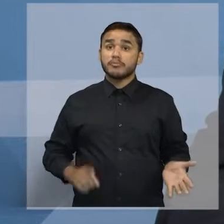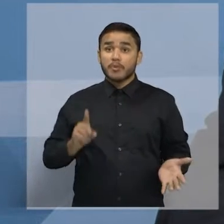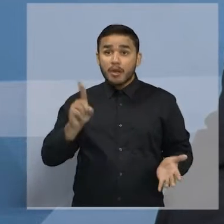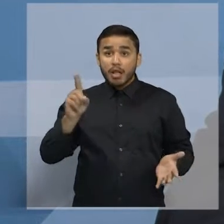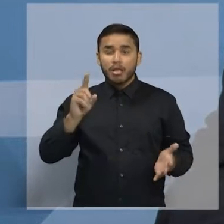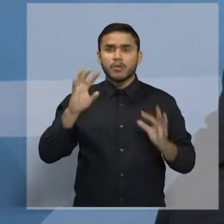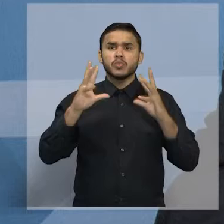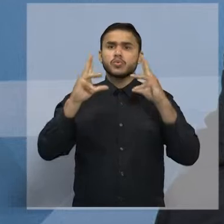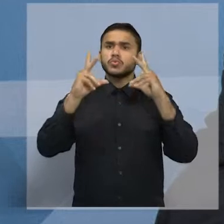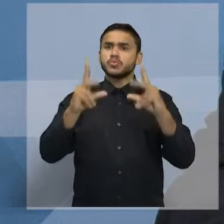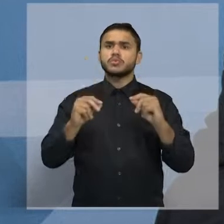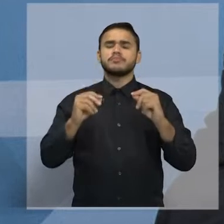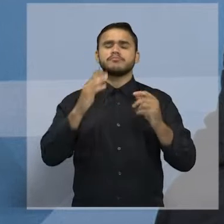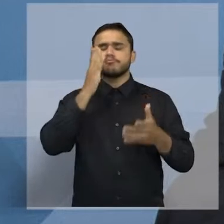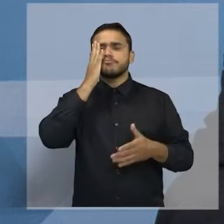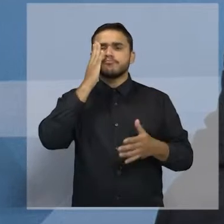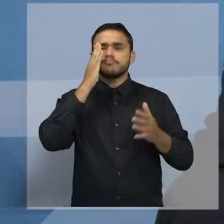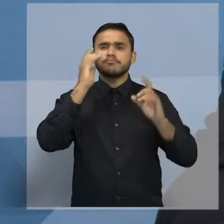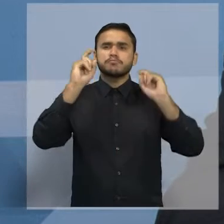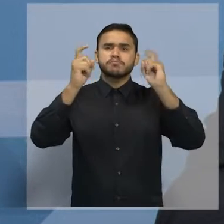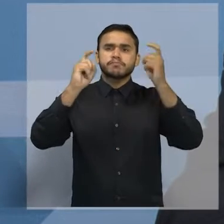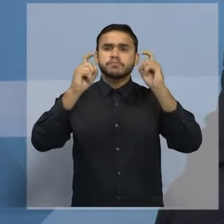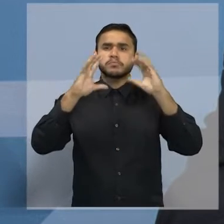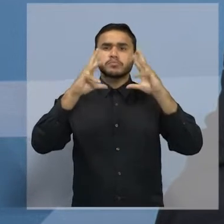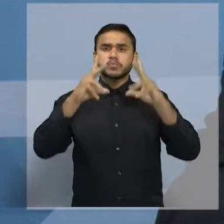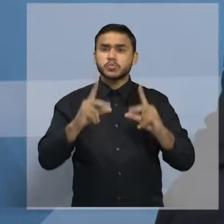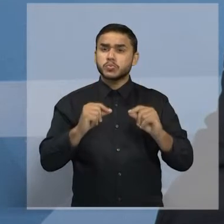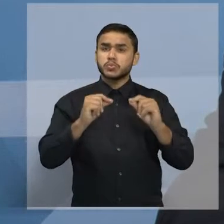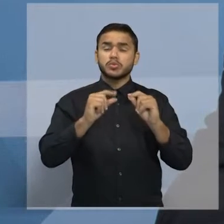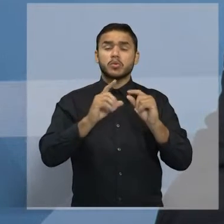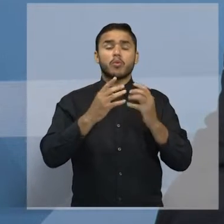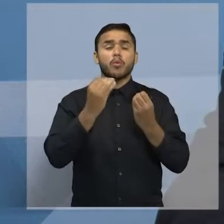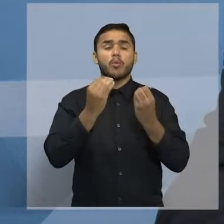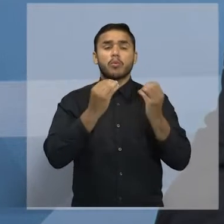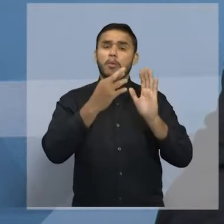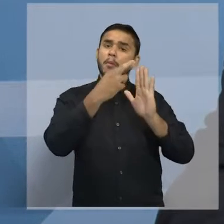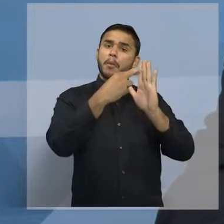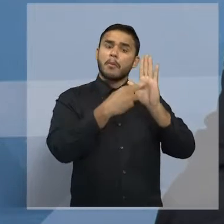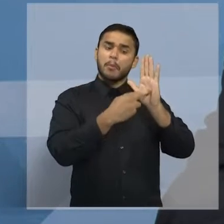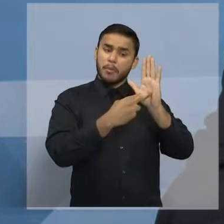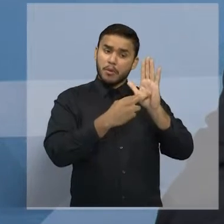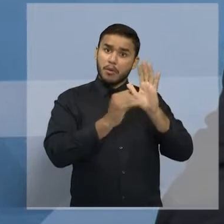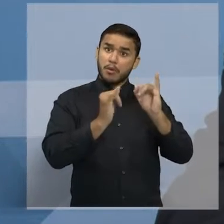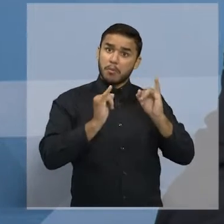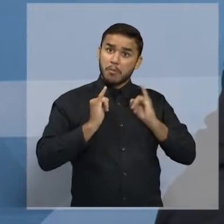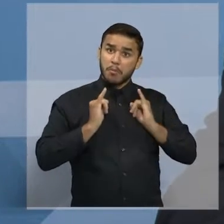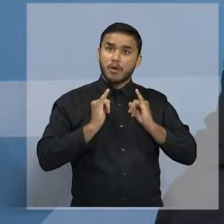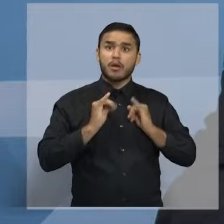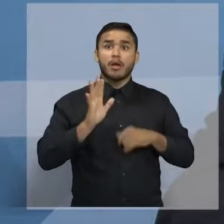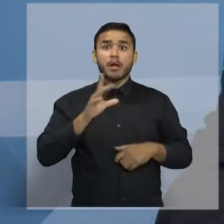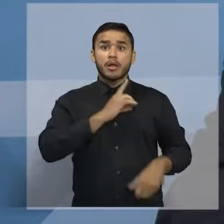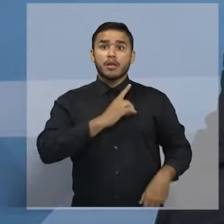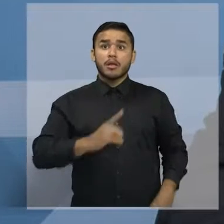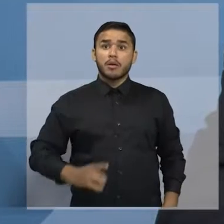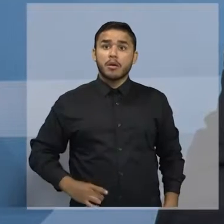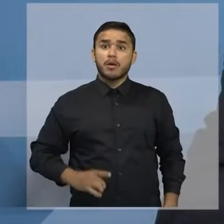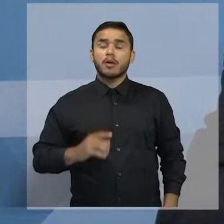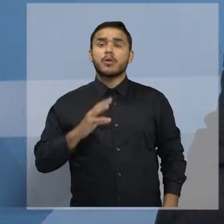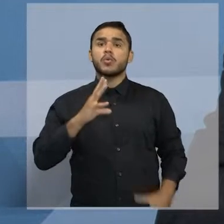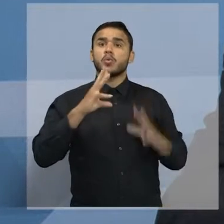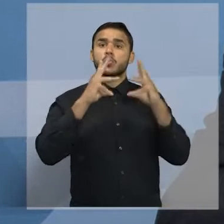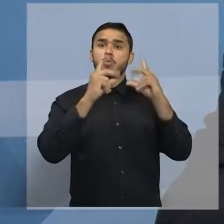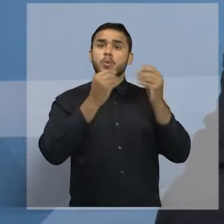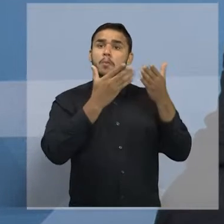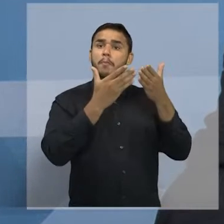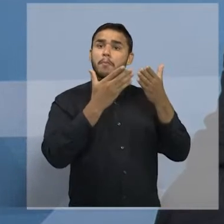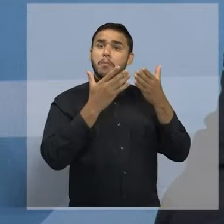obter os macro e microdados, as tabelas dessa reforma, foram preciso fazer injunções